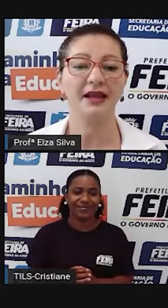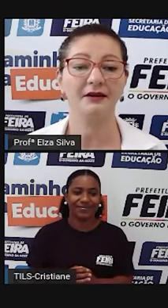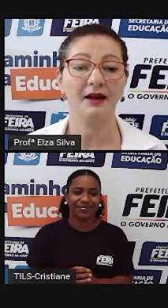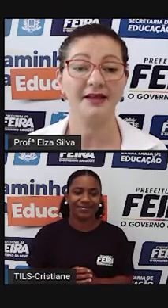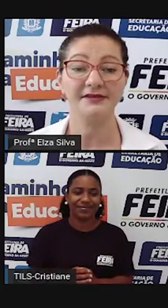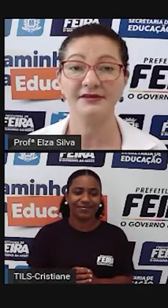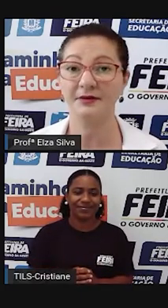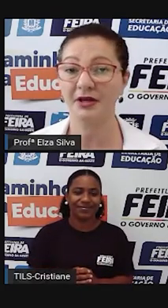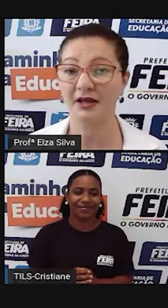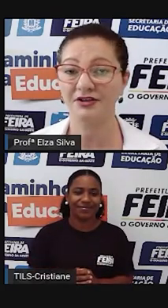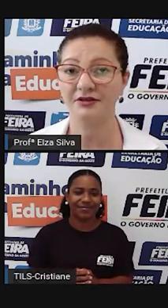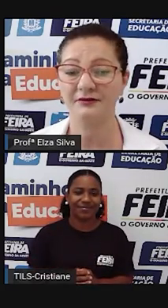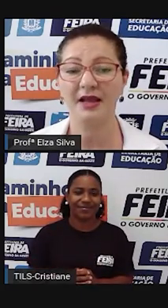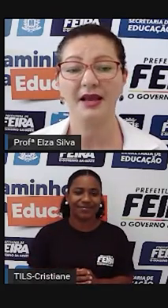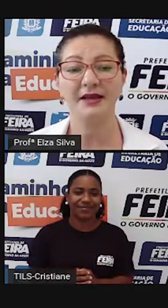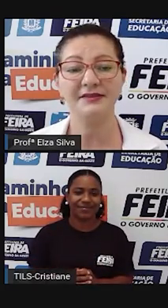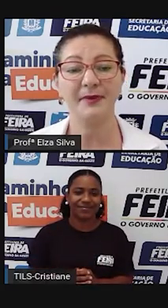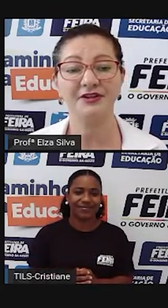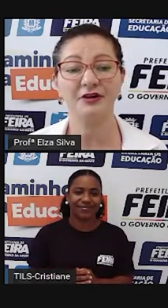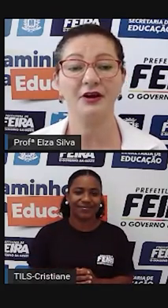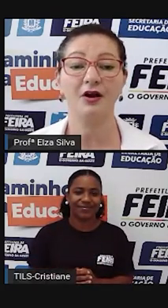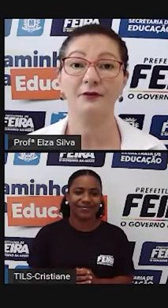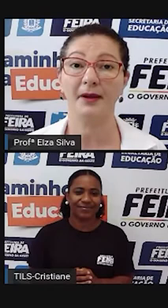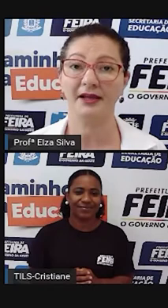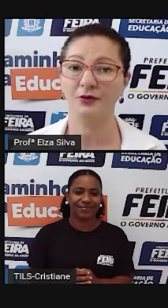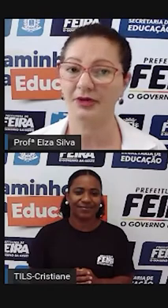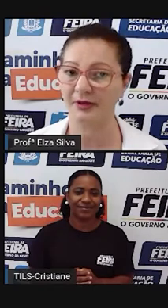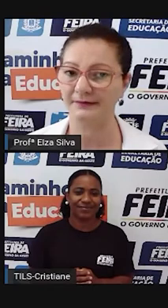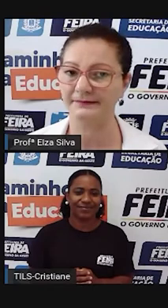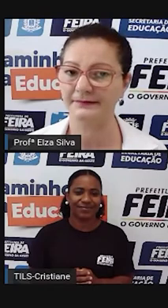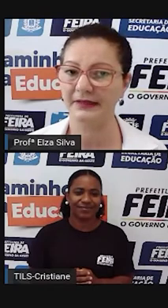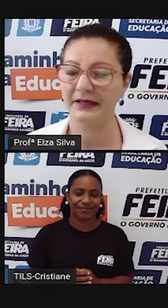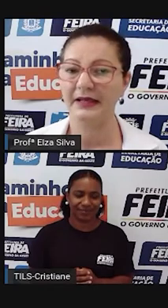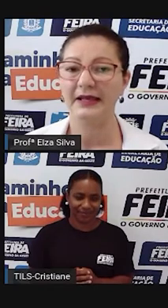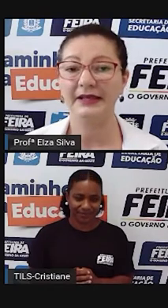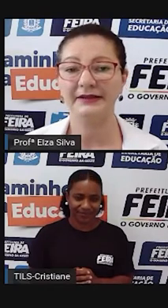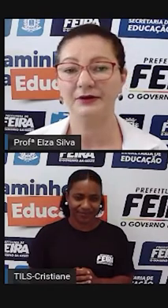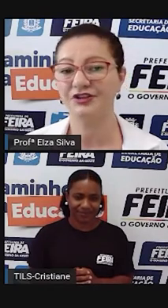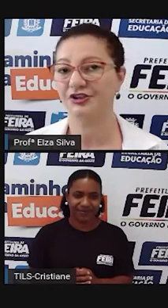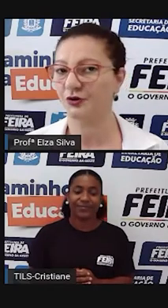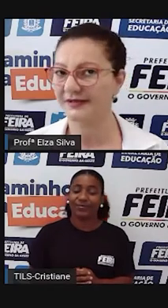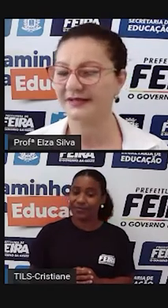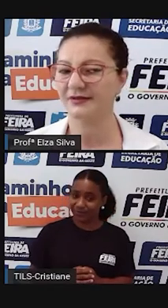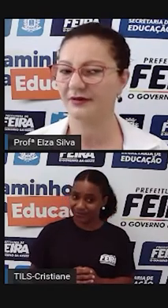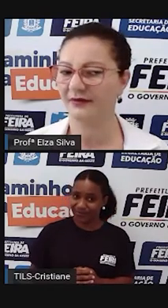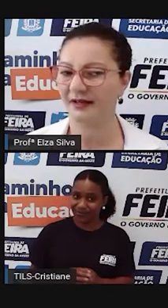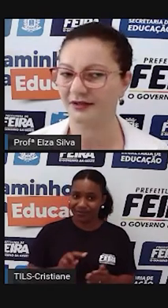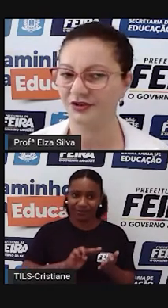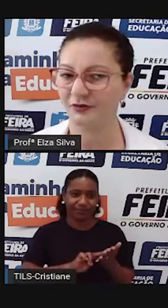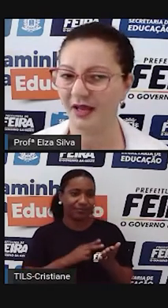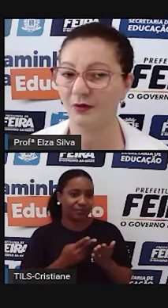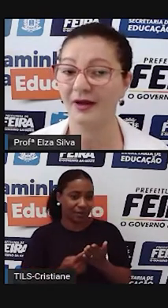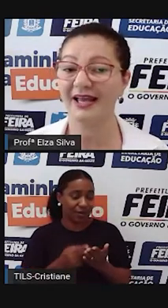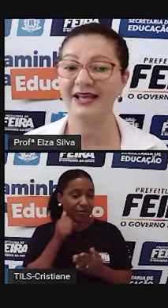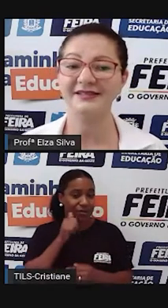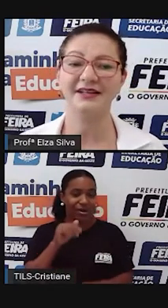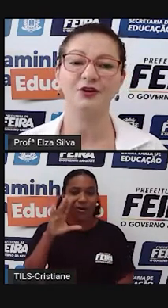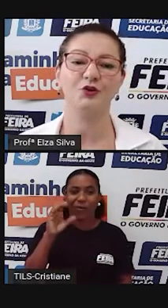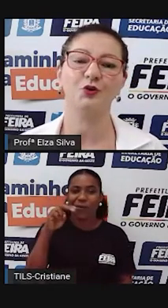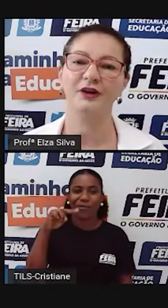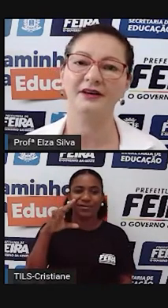gender and class discrimination, especially of black women. Então, gente, Conceição Evaristo é